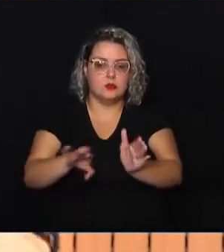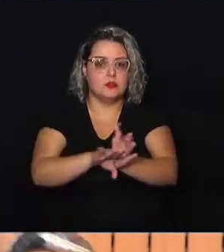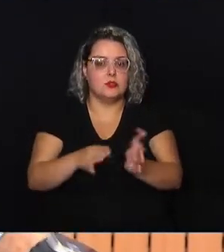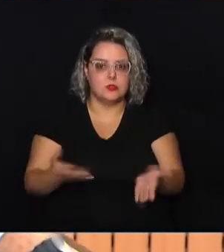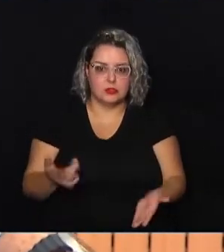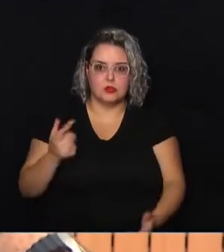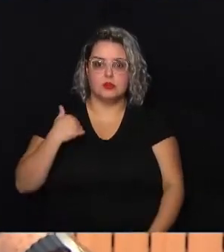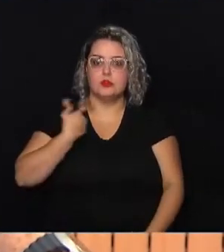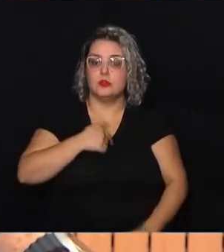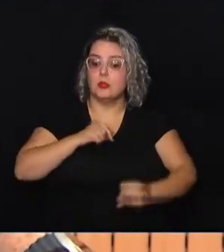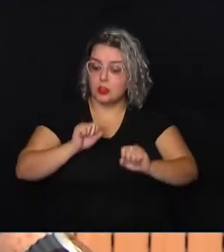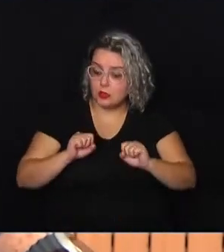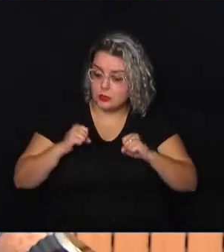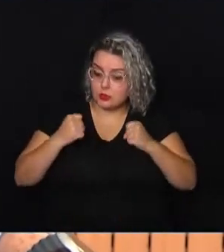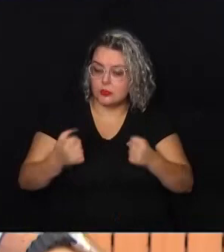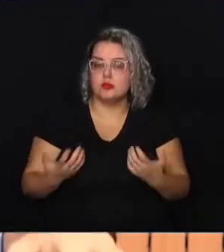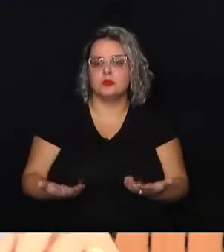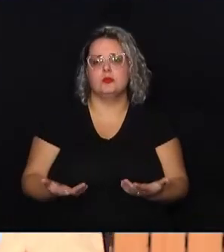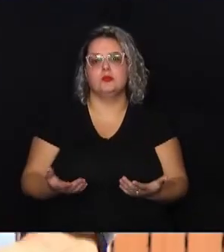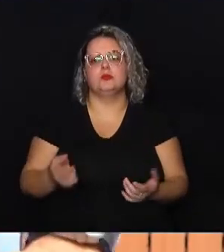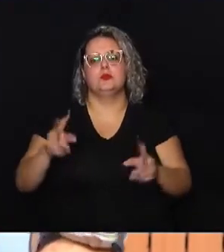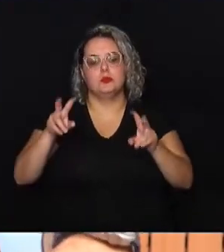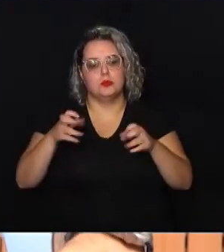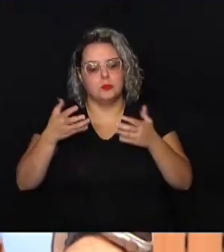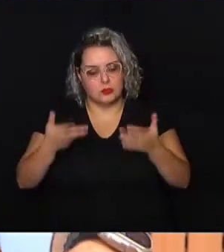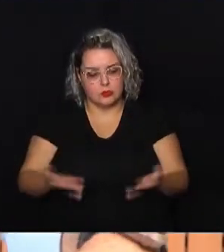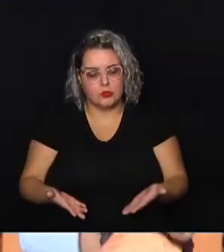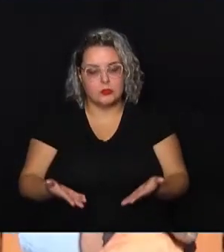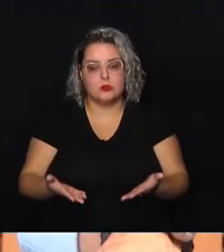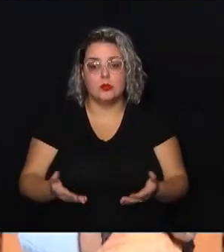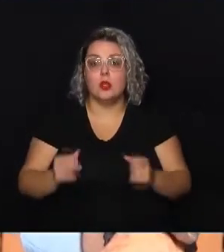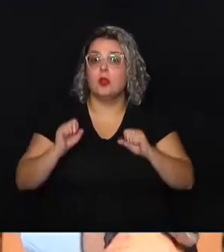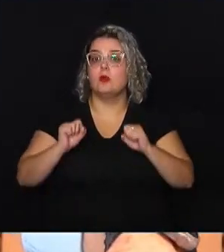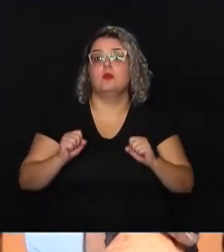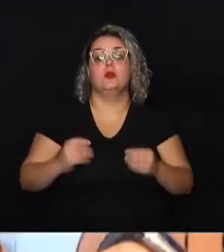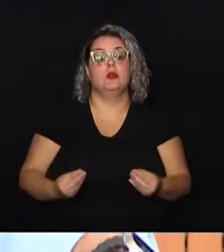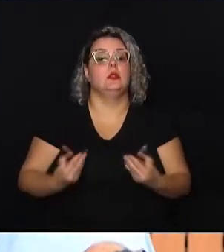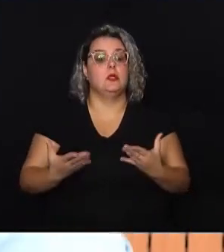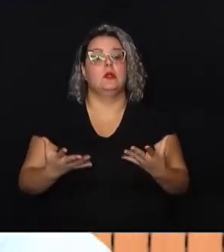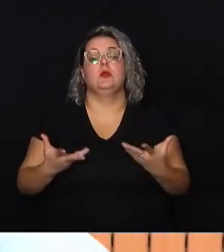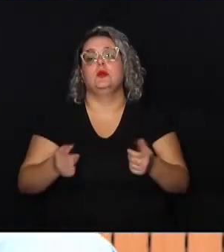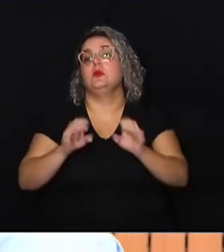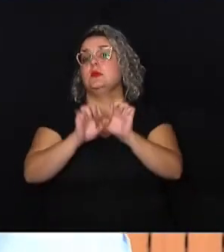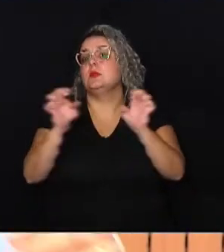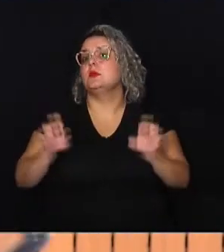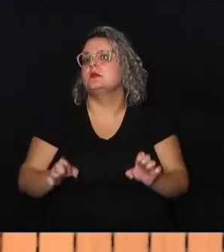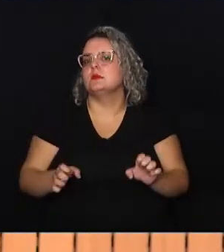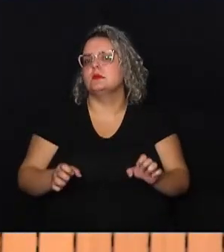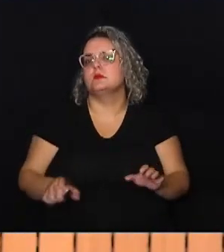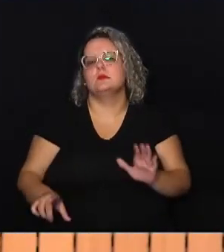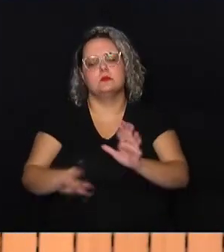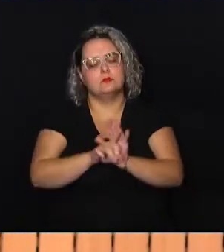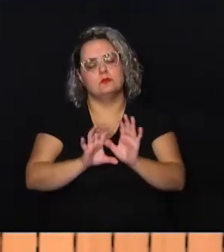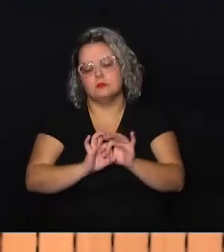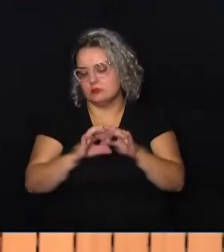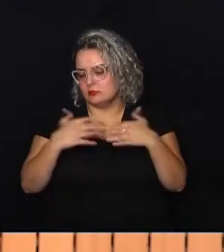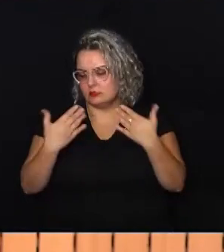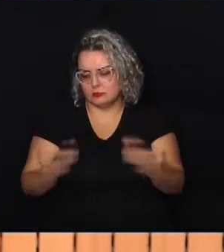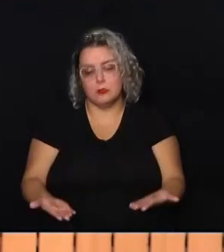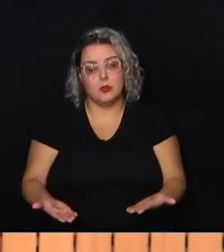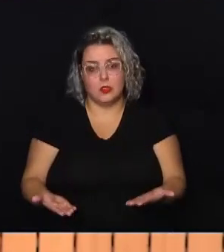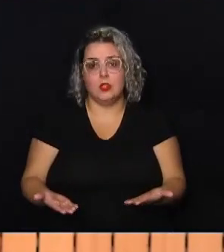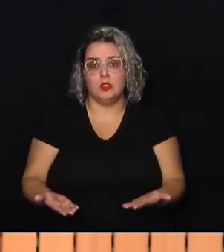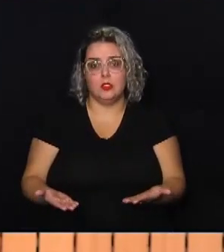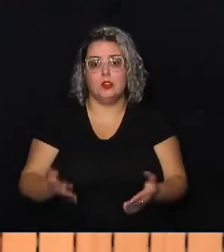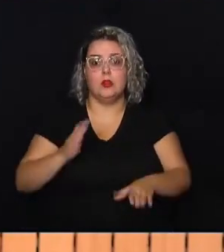nos debruçar sobre eles e poder dar toda a estrutura e toda a legalidade, né, que